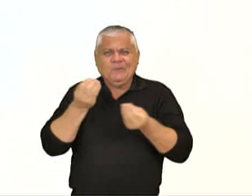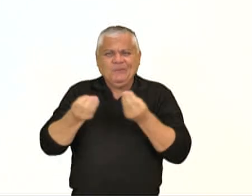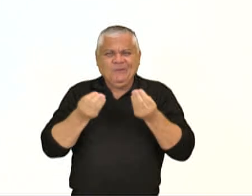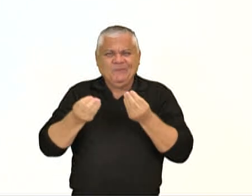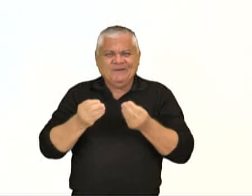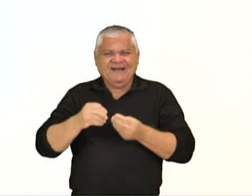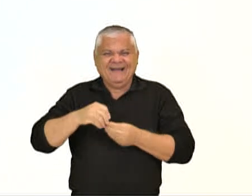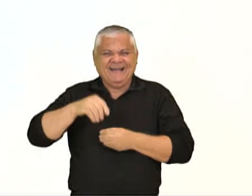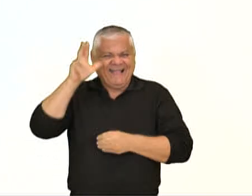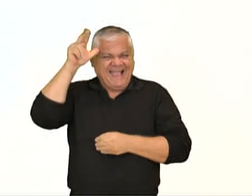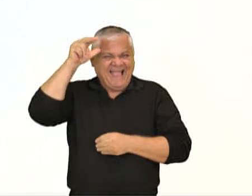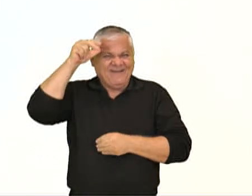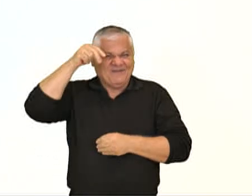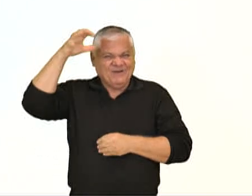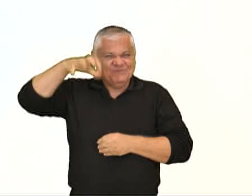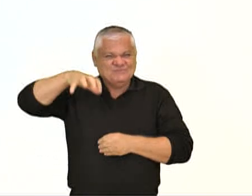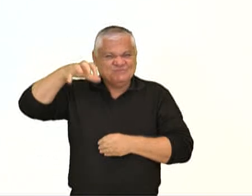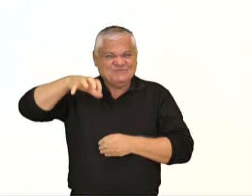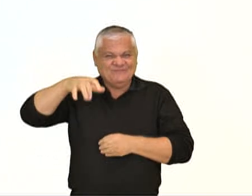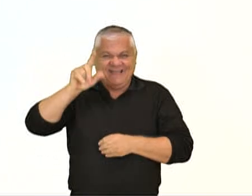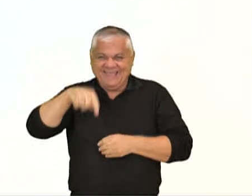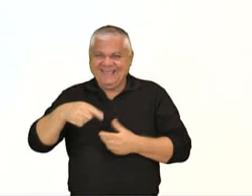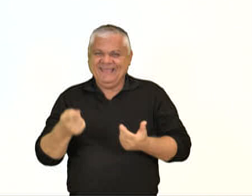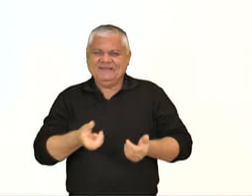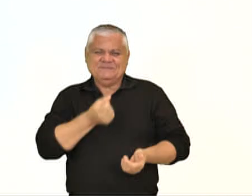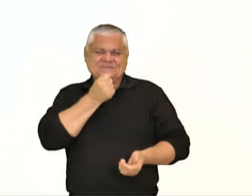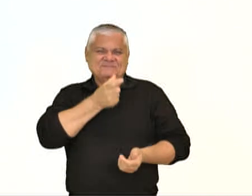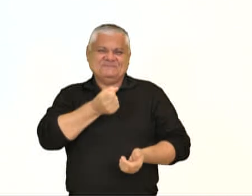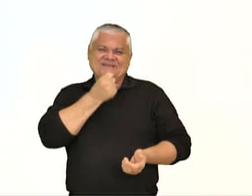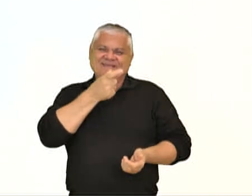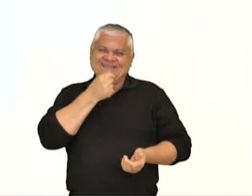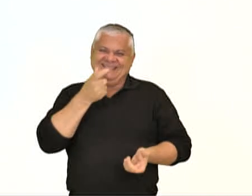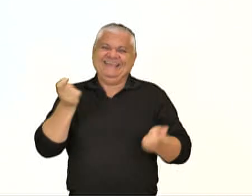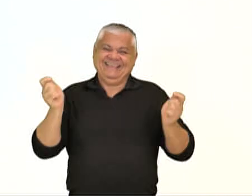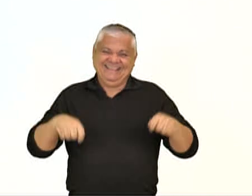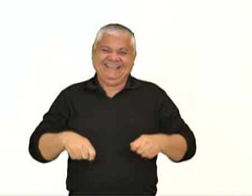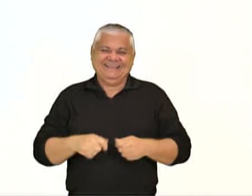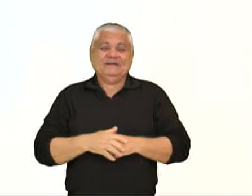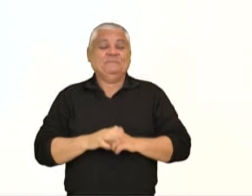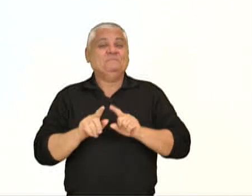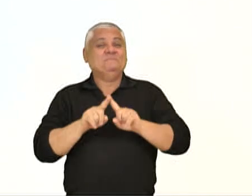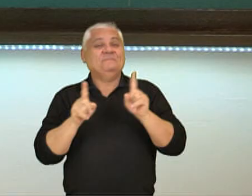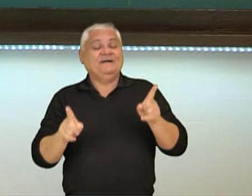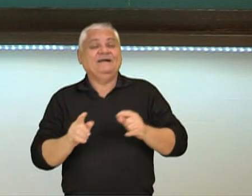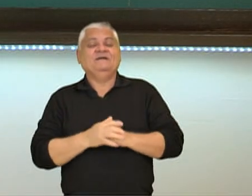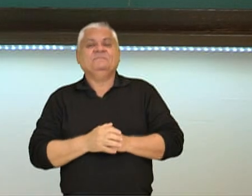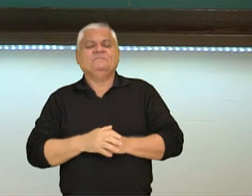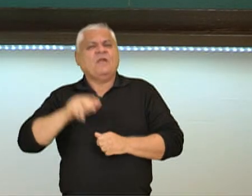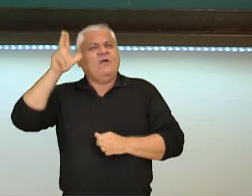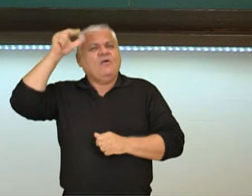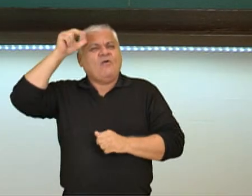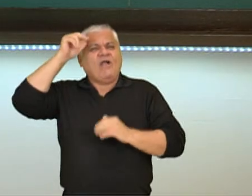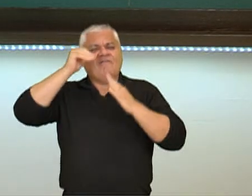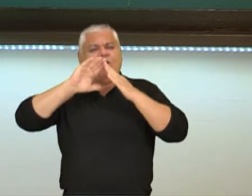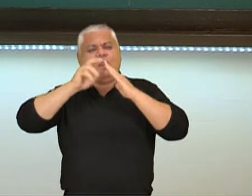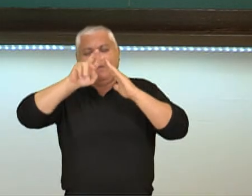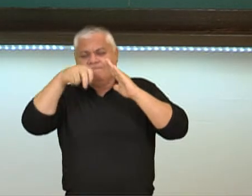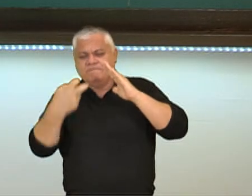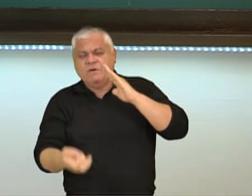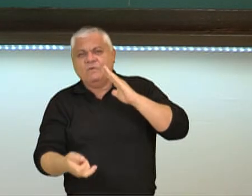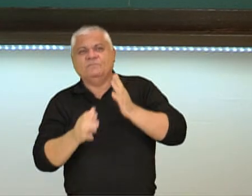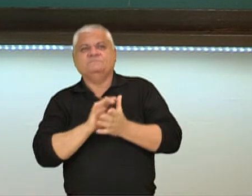da chuva? Ai, ai, ai. Que piadinha, não podia perder essa, né? Mas, enfim, cavalo caiu do telhado. Vamos ver lá,